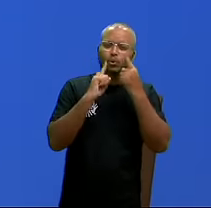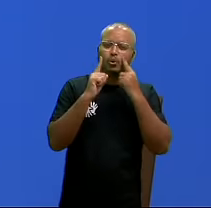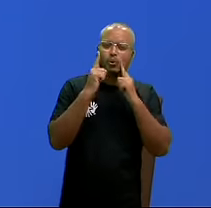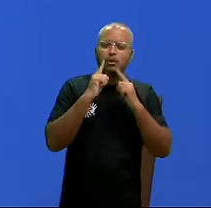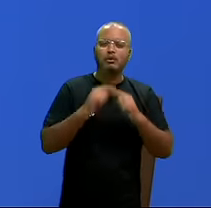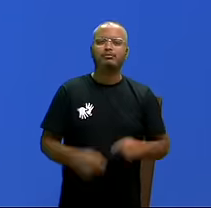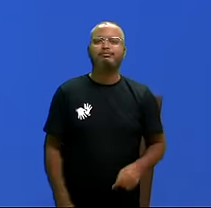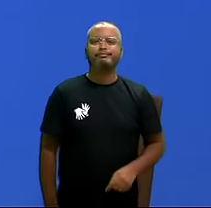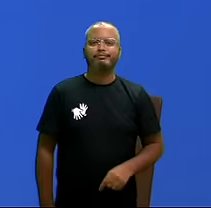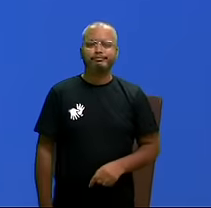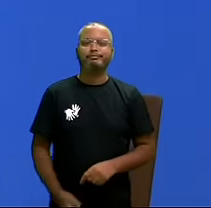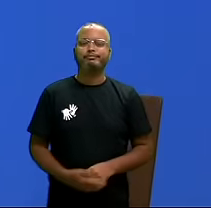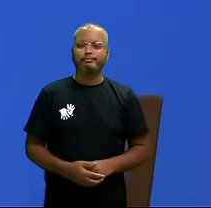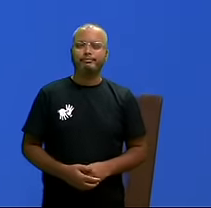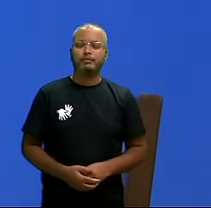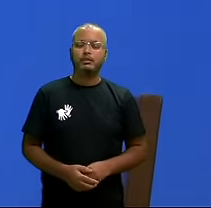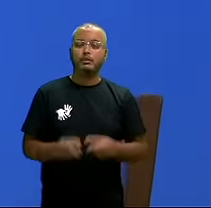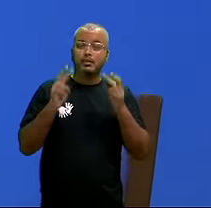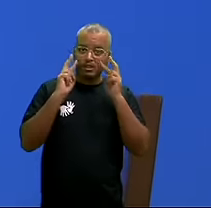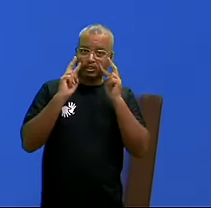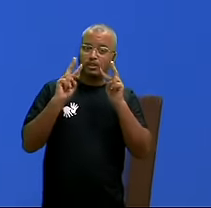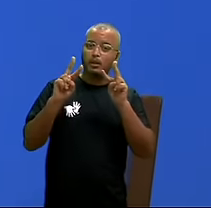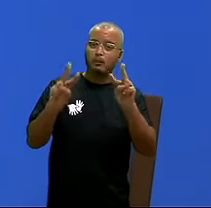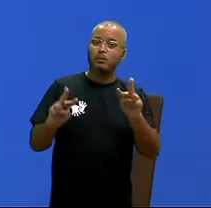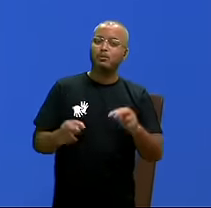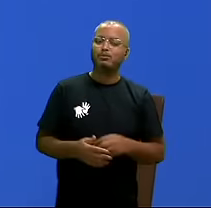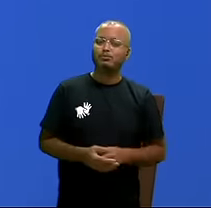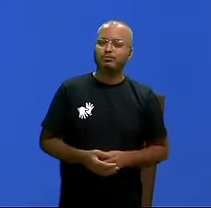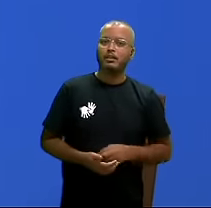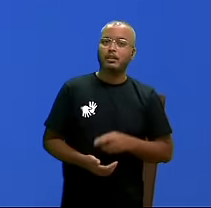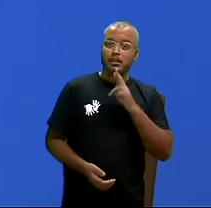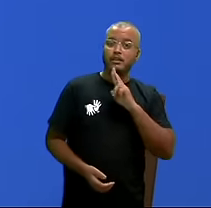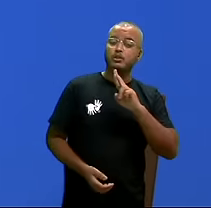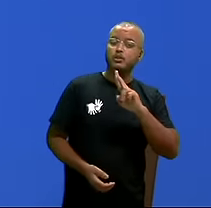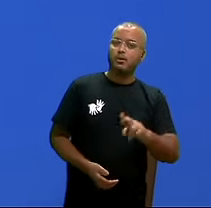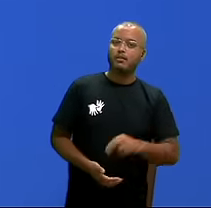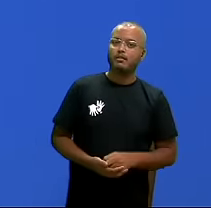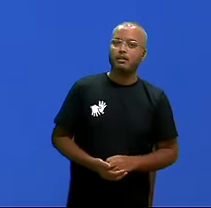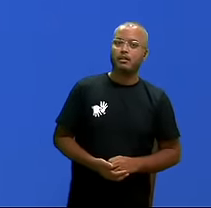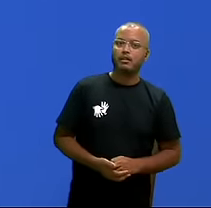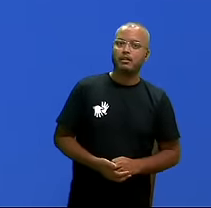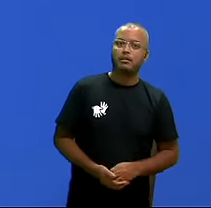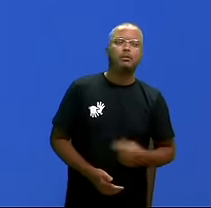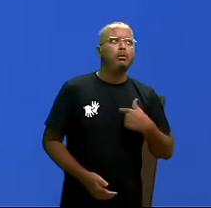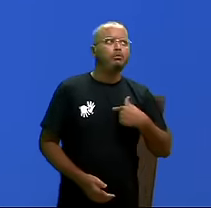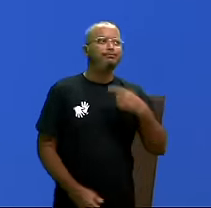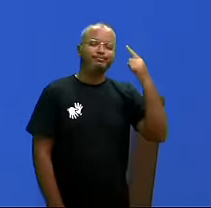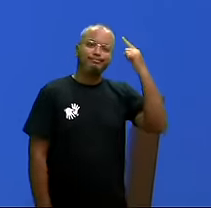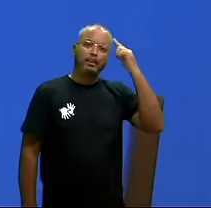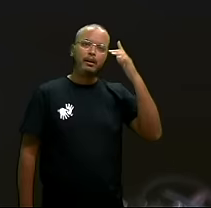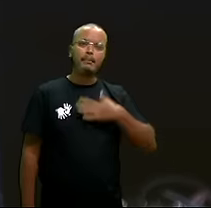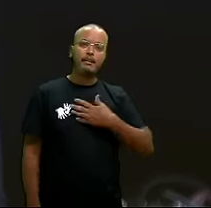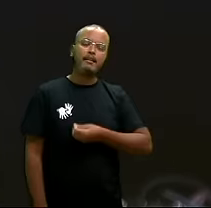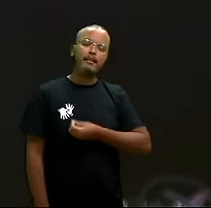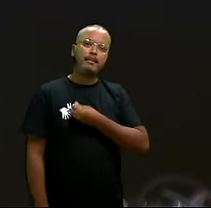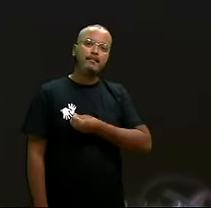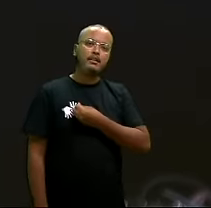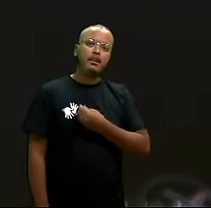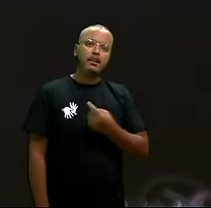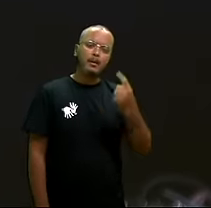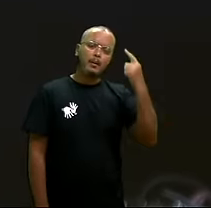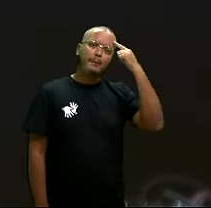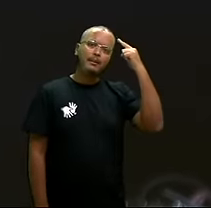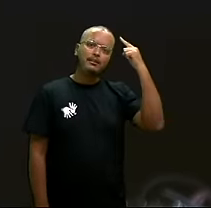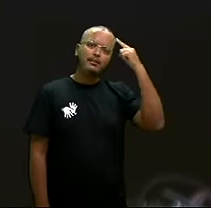precisava ouvir. Você desconstruiu uma imagem que eu tinha de ministério de sucesso. Eu achava que um homem de sucesso, para dar certo, tinha que fazer isso,